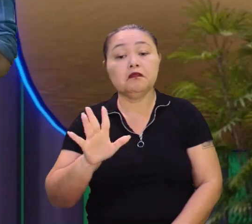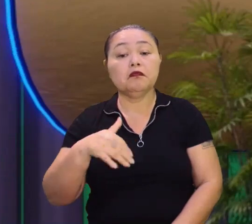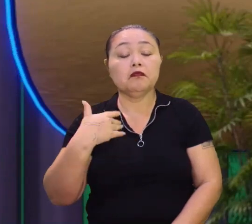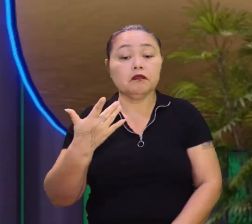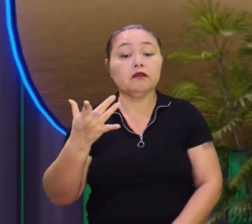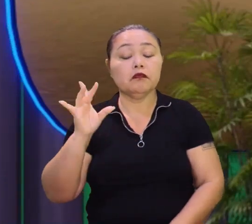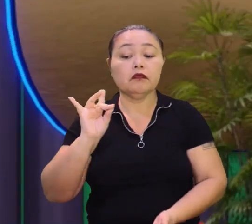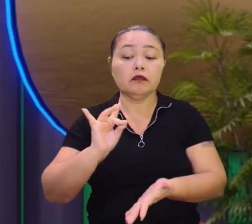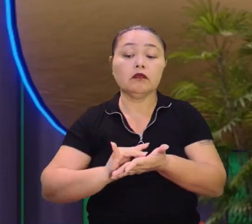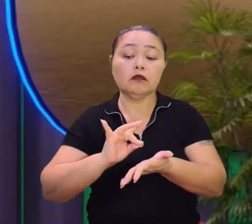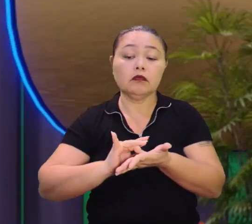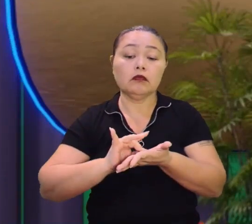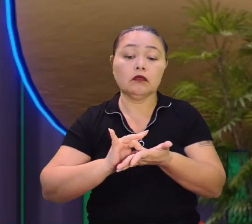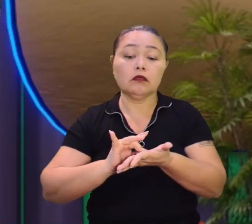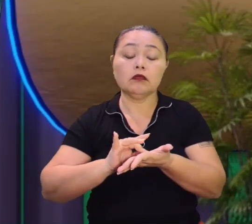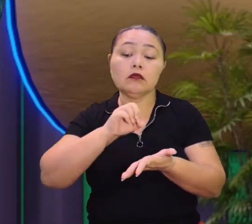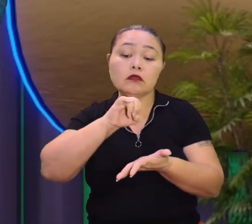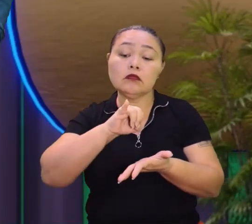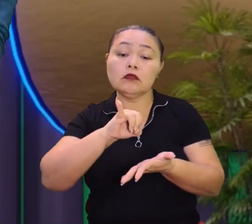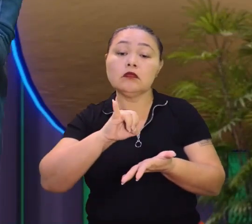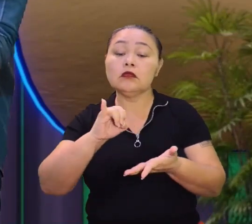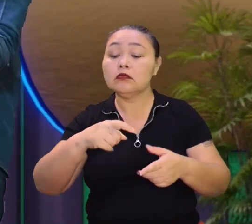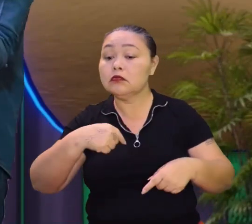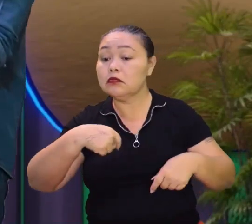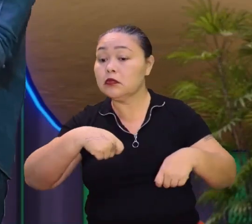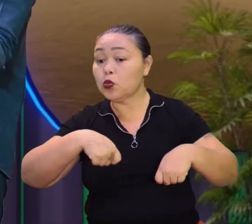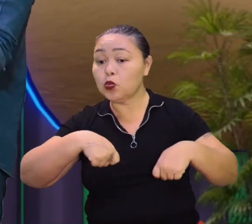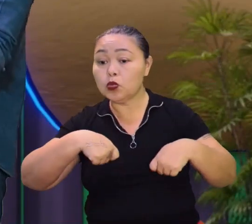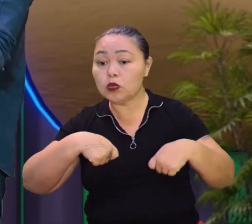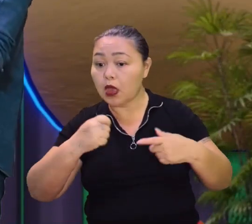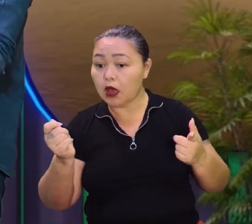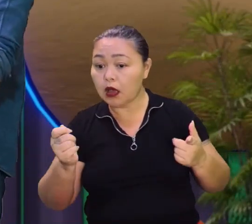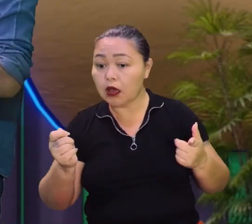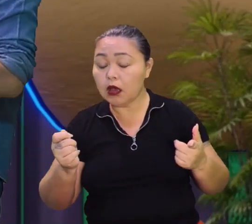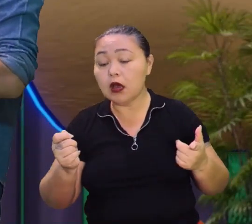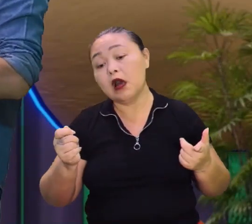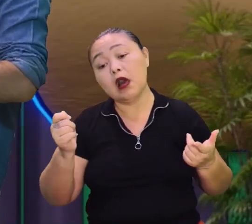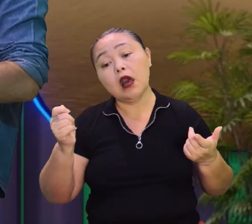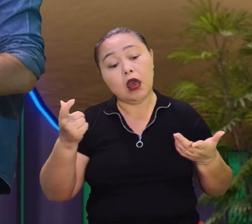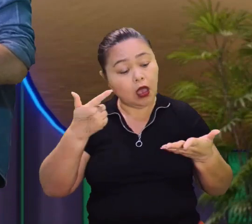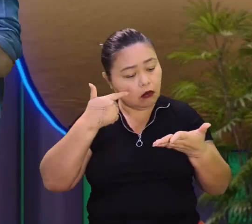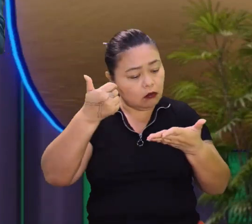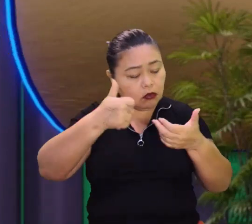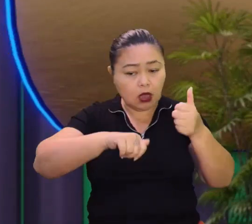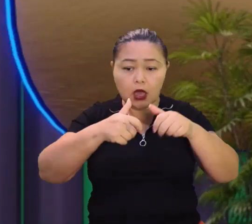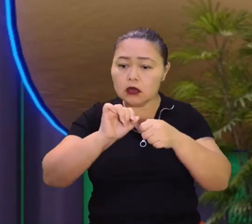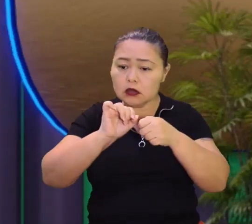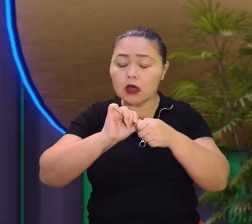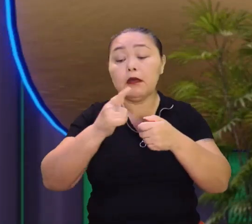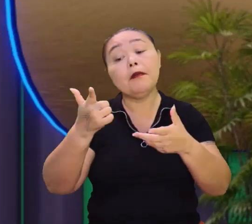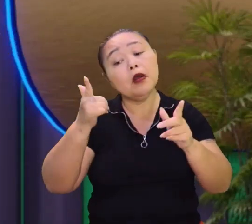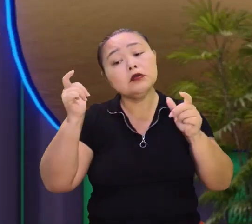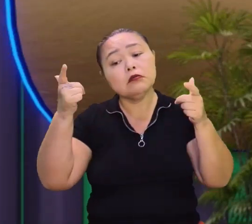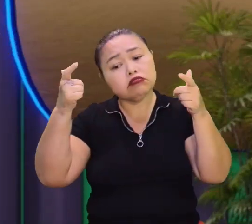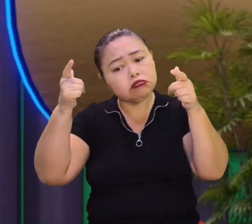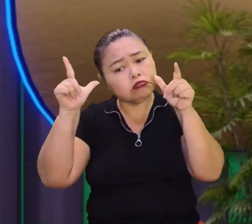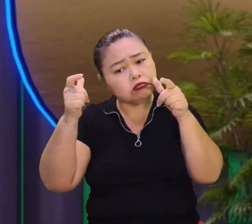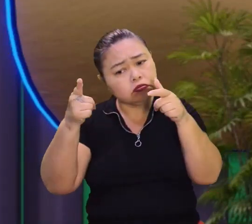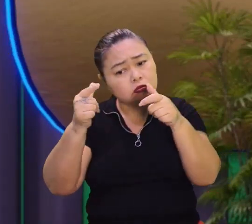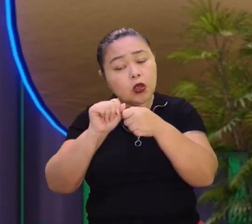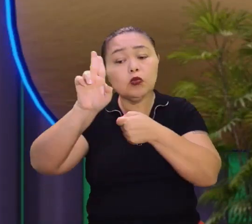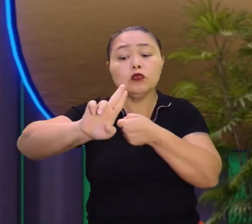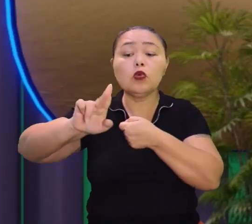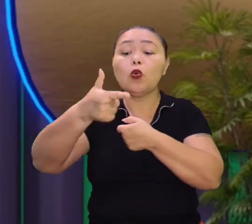e realmente tem que rever. Se não puder rever, mas que pelo menos possa amenizar,